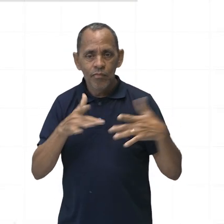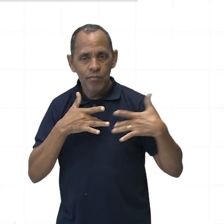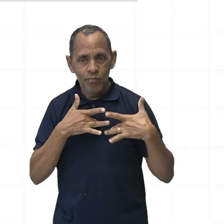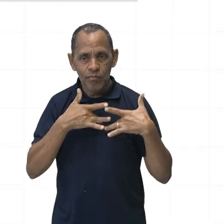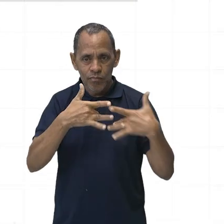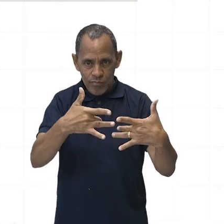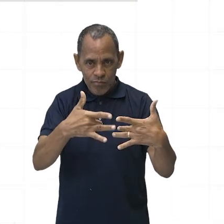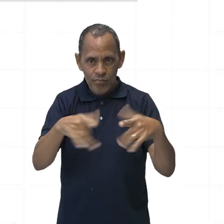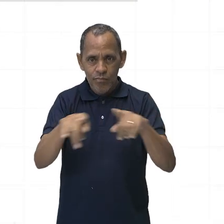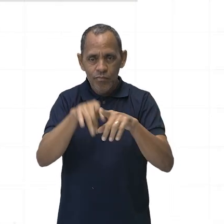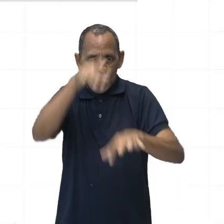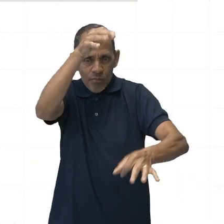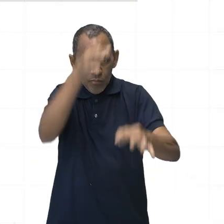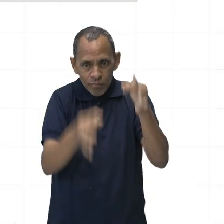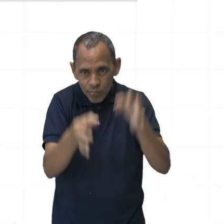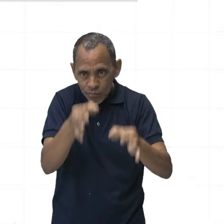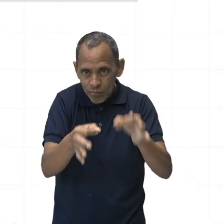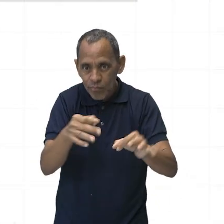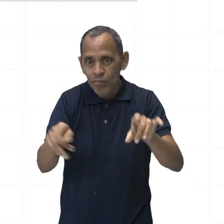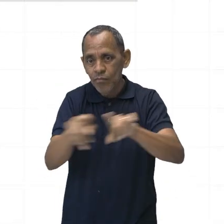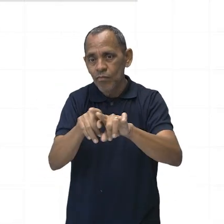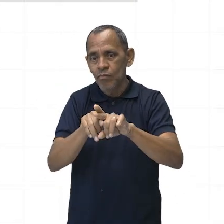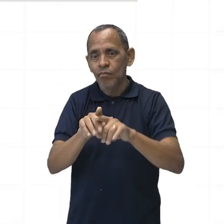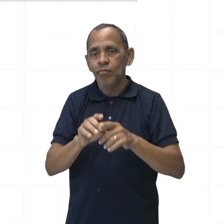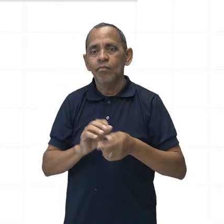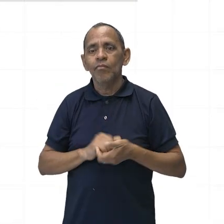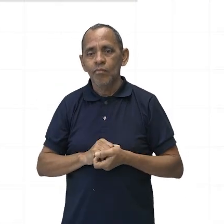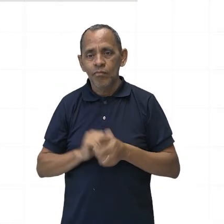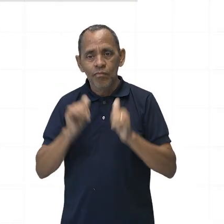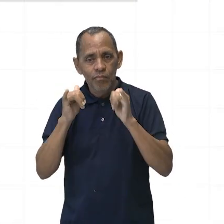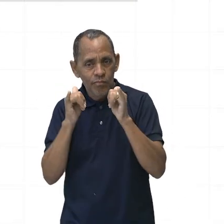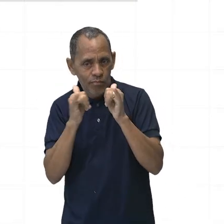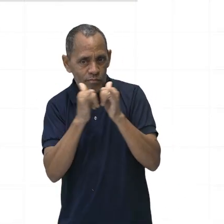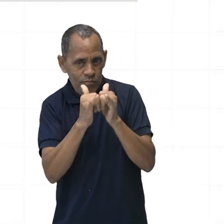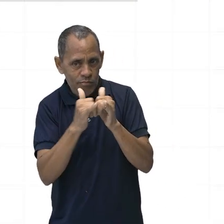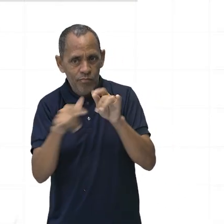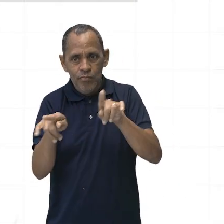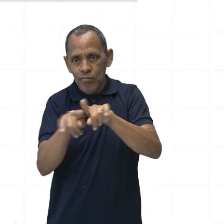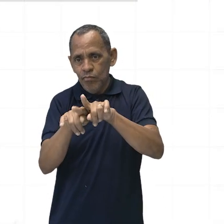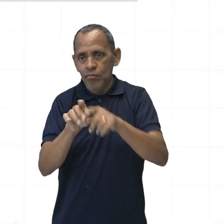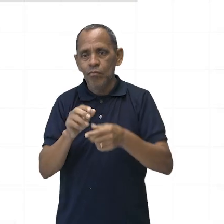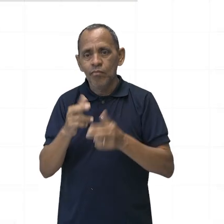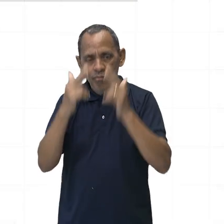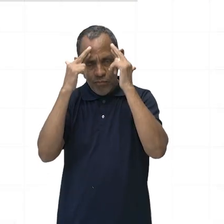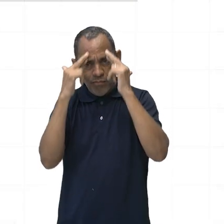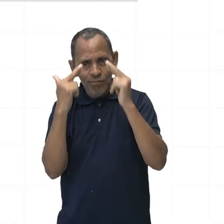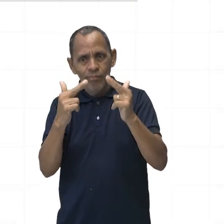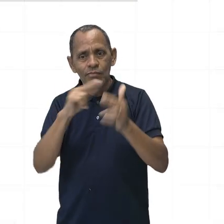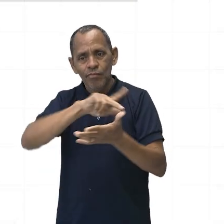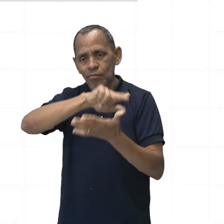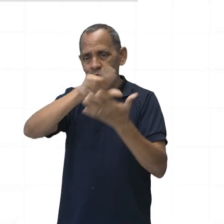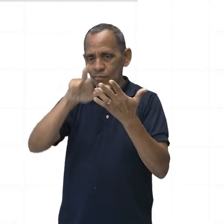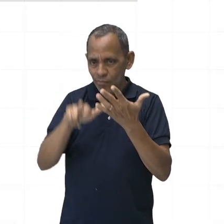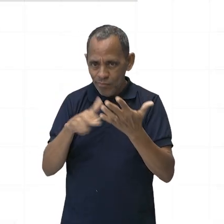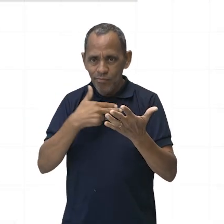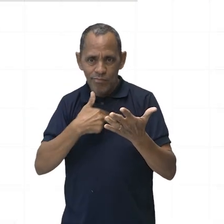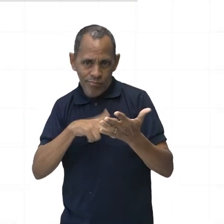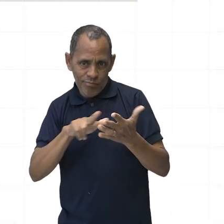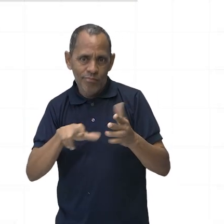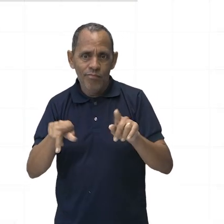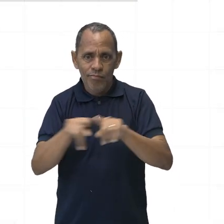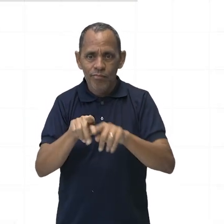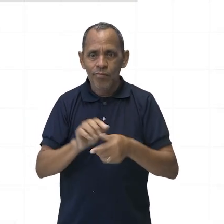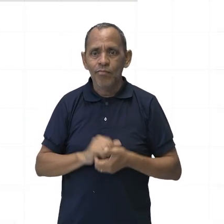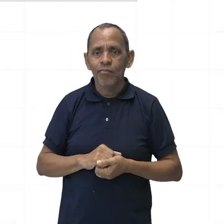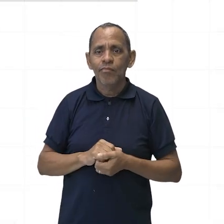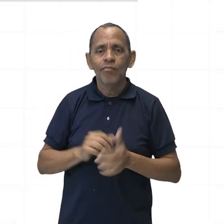compaixão, a justiça, a solidariedade. O respeito a essa diversidade religiosa permite que as